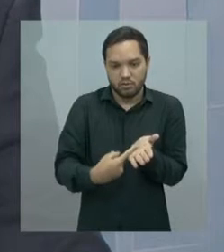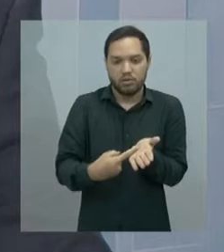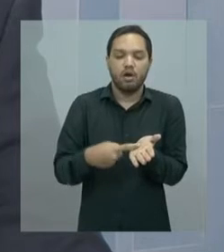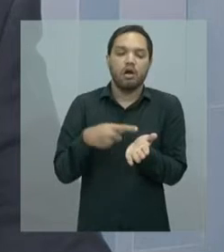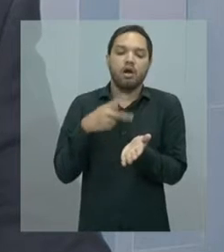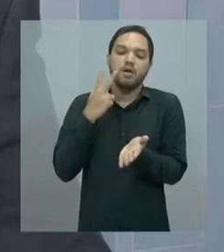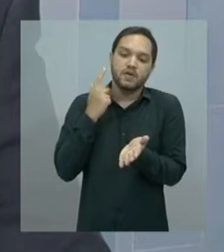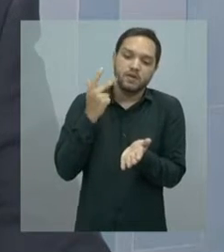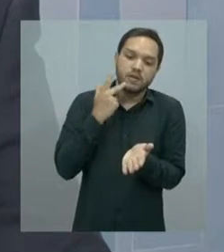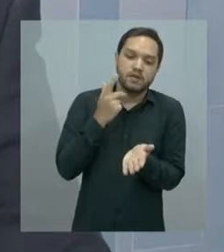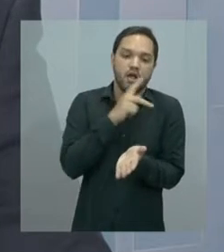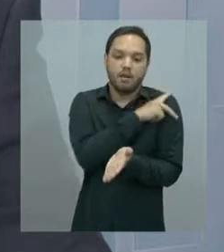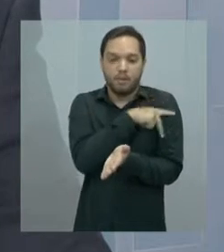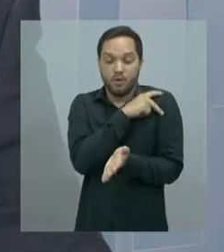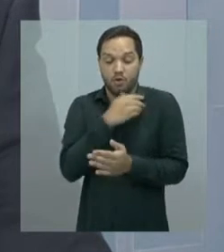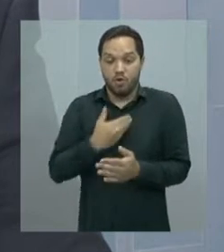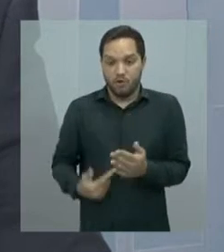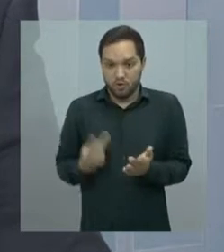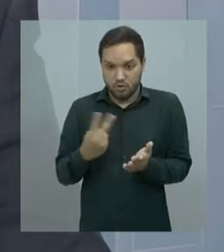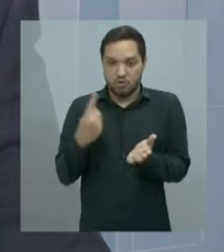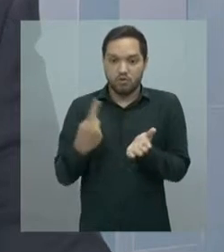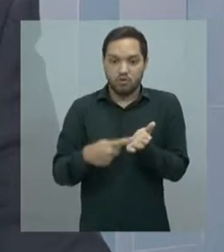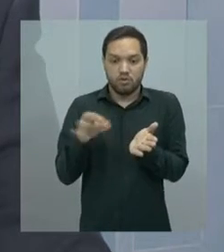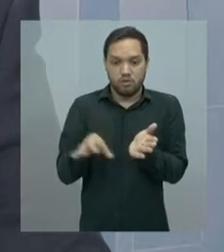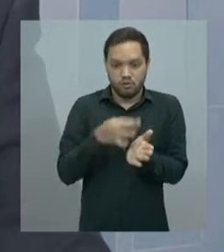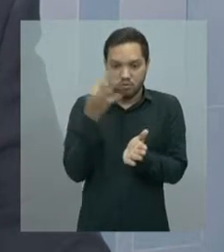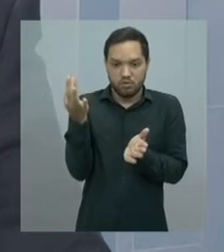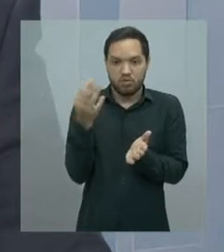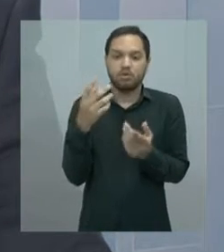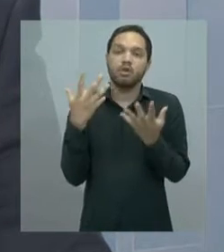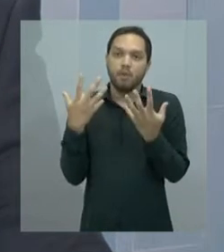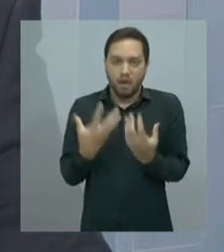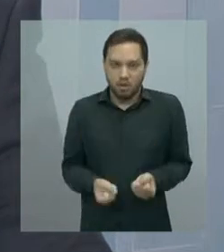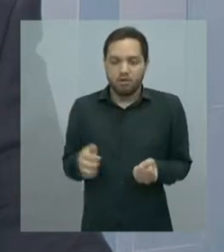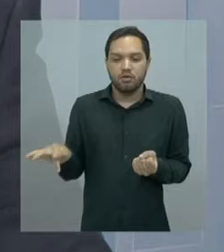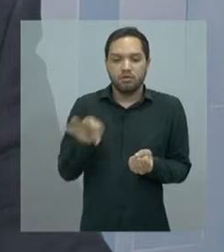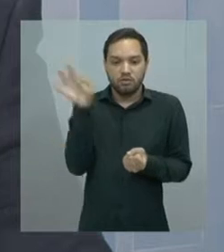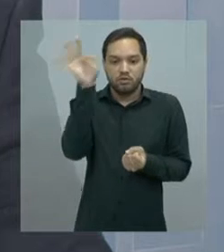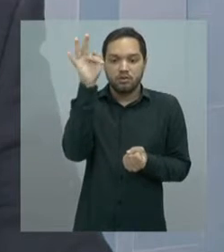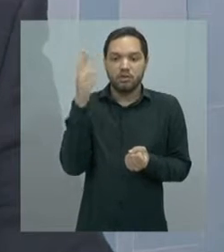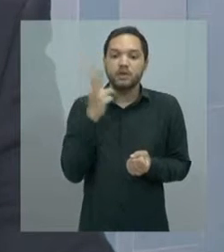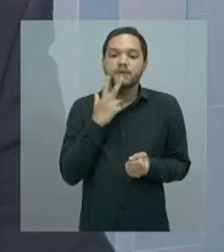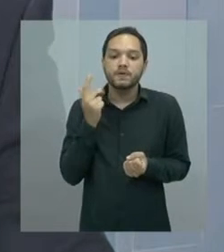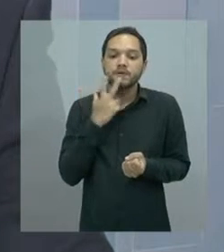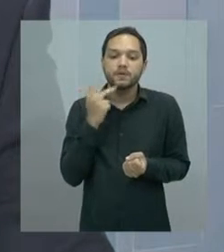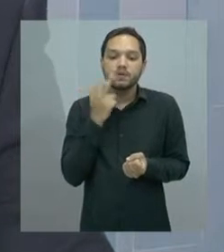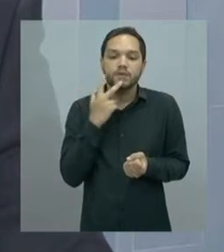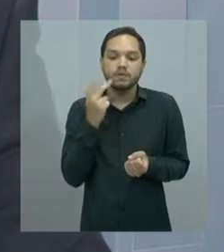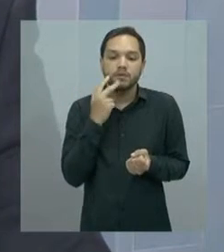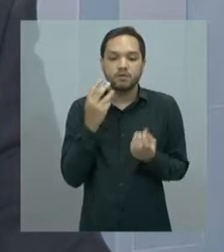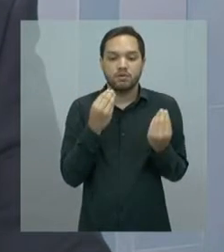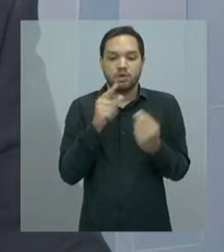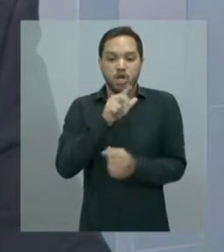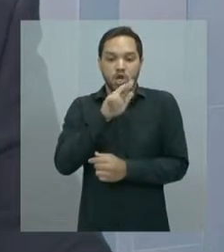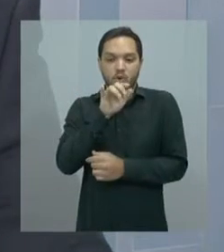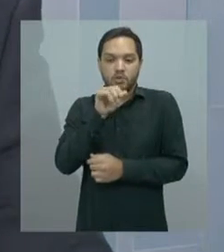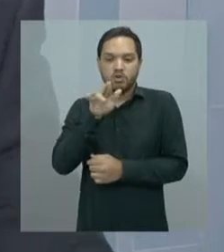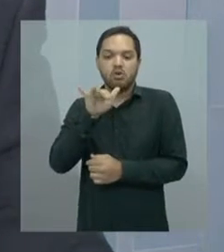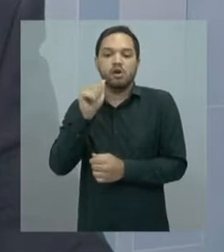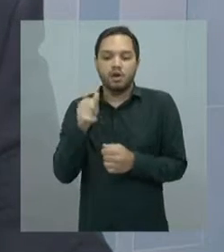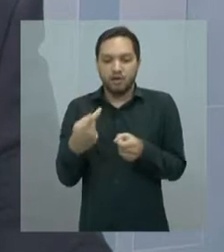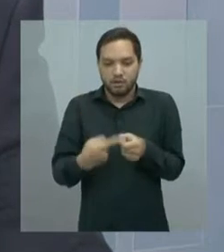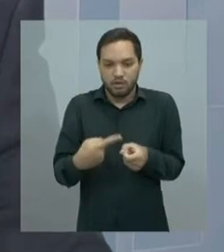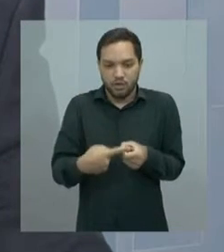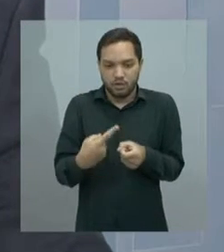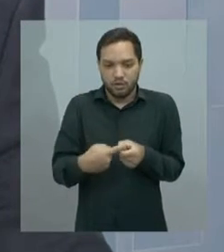Ceará, entre os dois governadores, e aceito pelo governo federal, que o Ceará entregaria Luiz Correia por